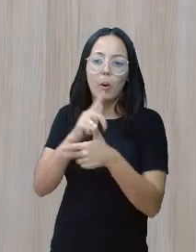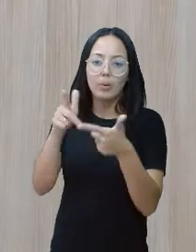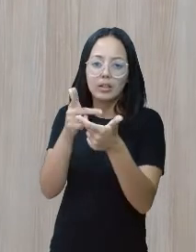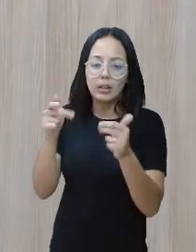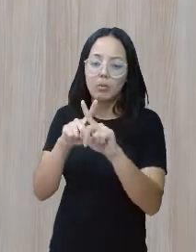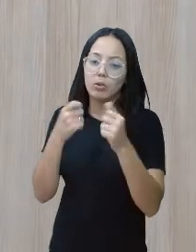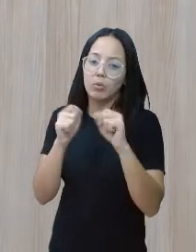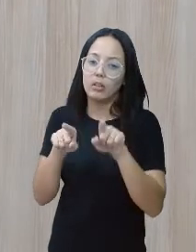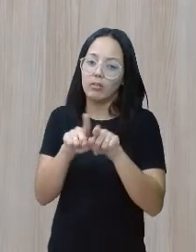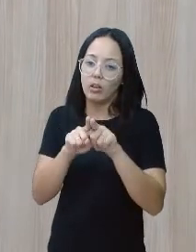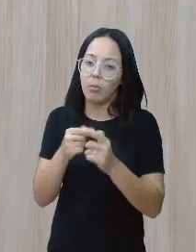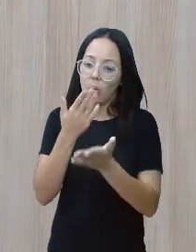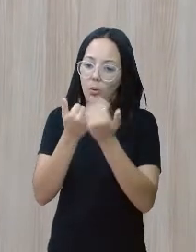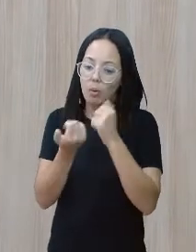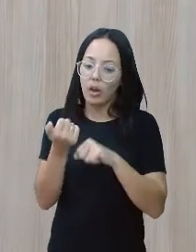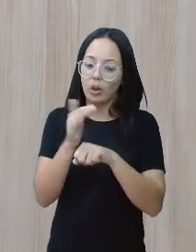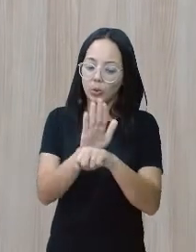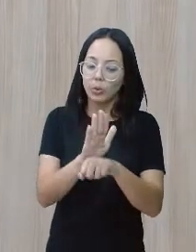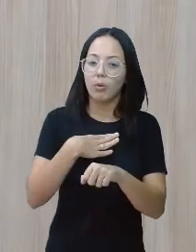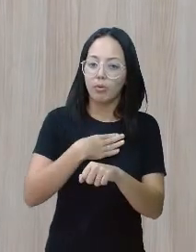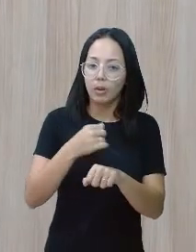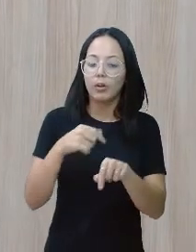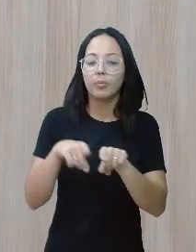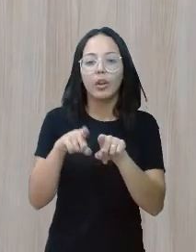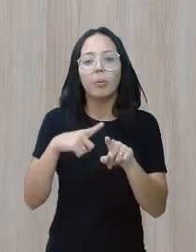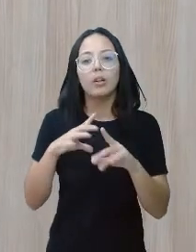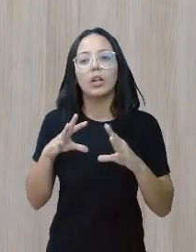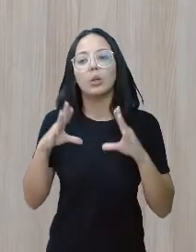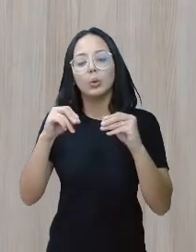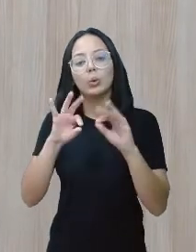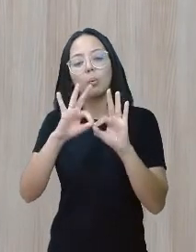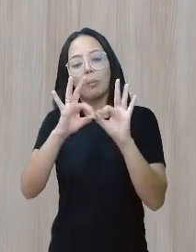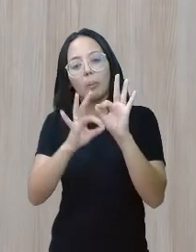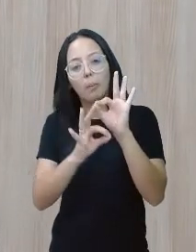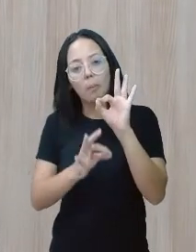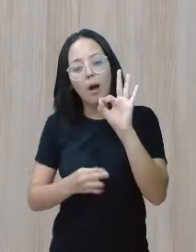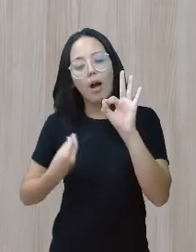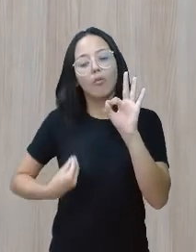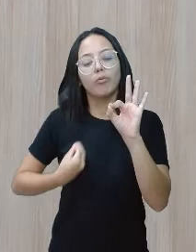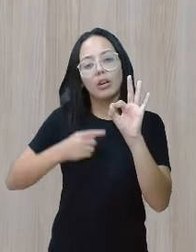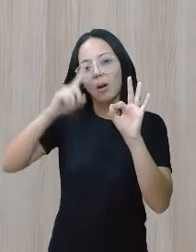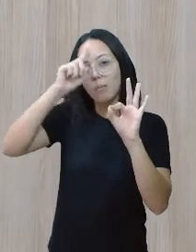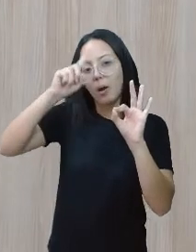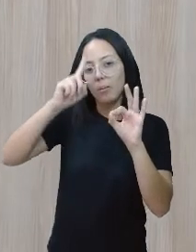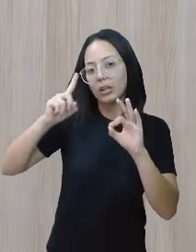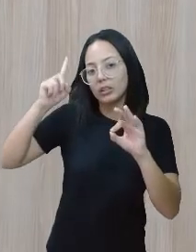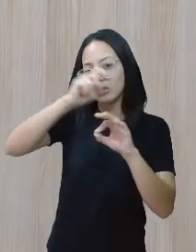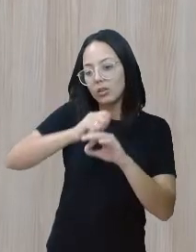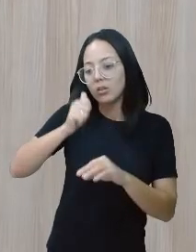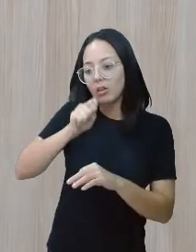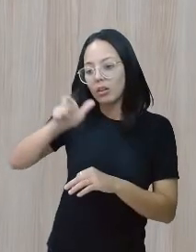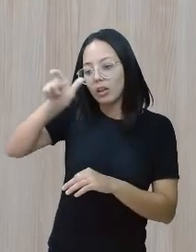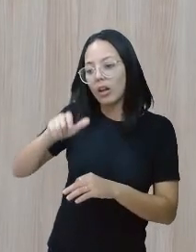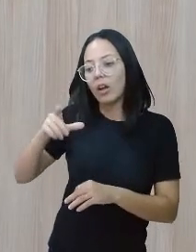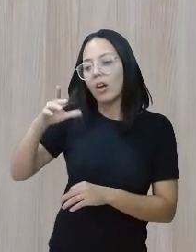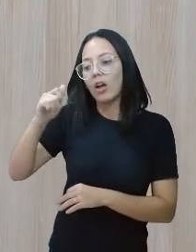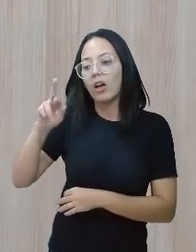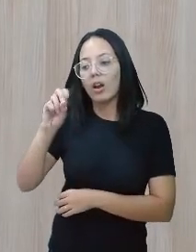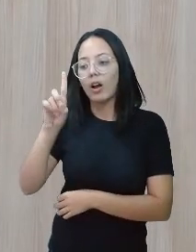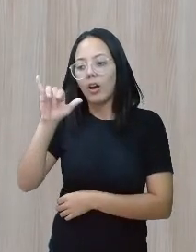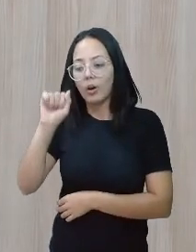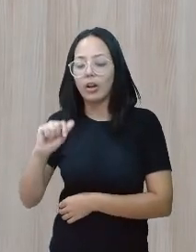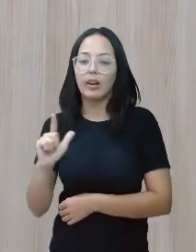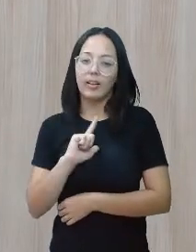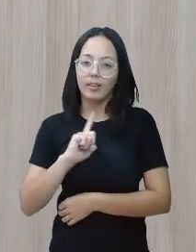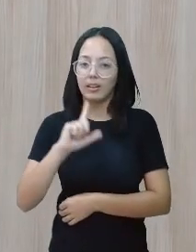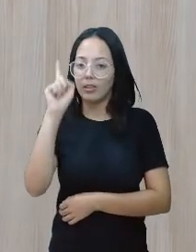mas precisa alimentar os filhos. E aí tem toda a descrição da rotina difícil que a Carolina Maria de Jesus